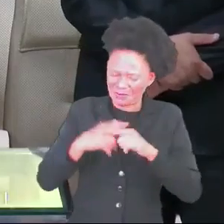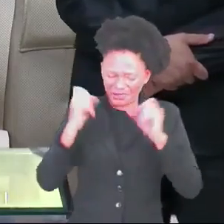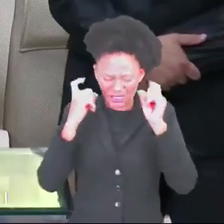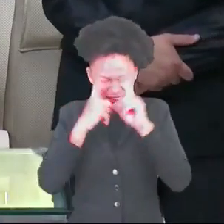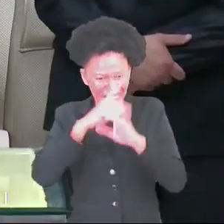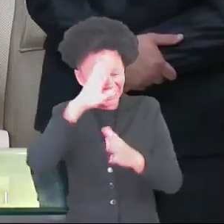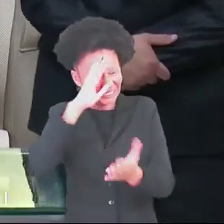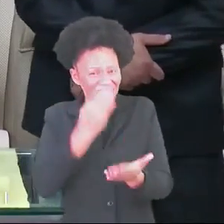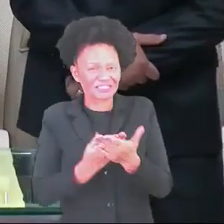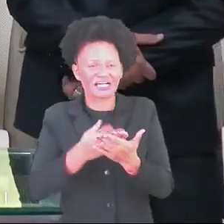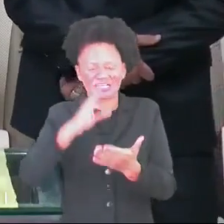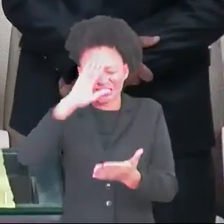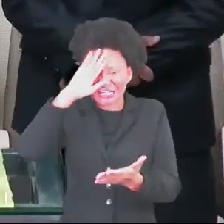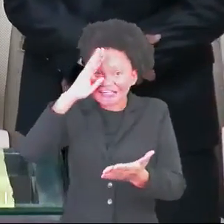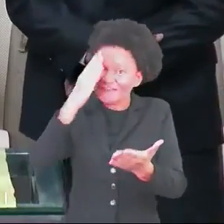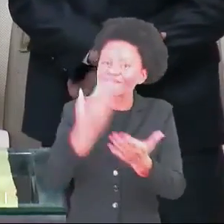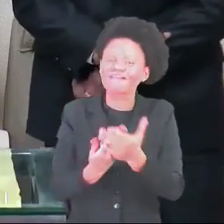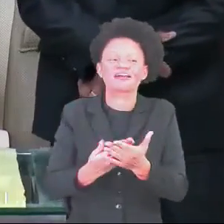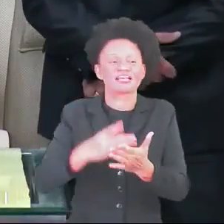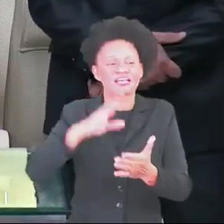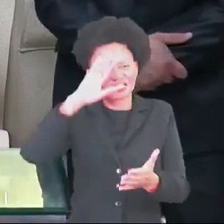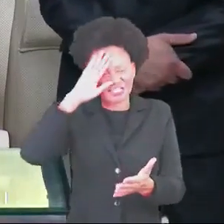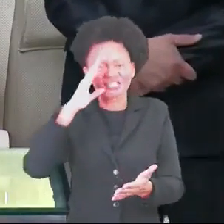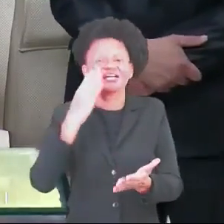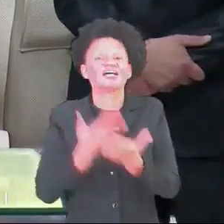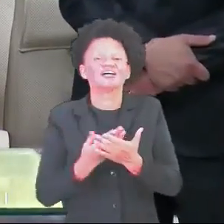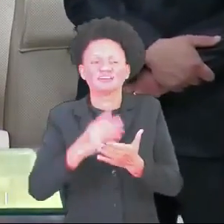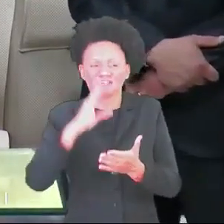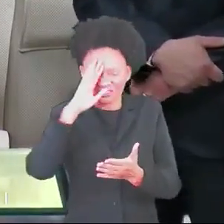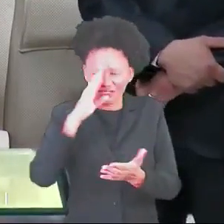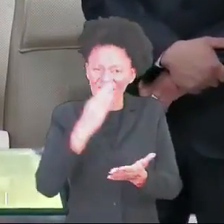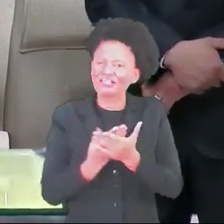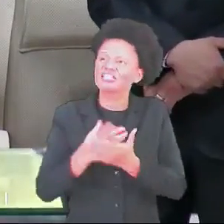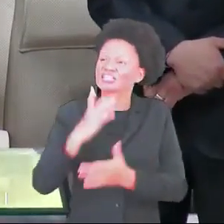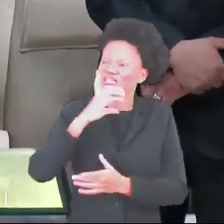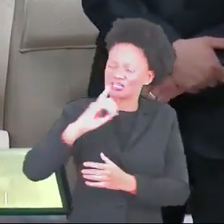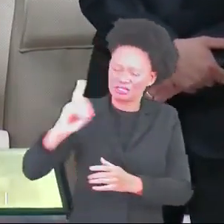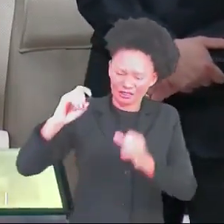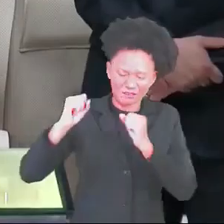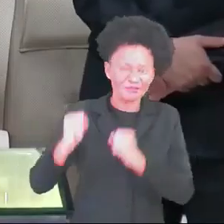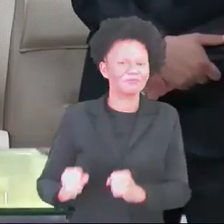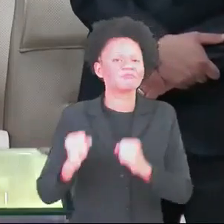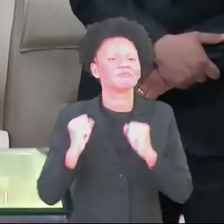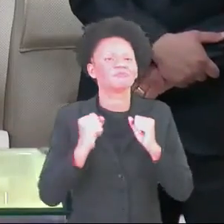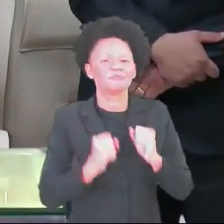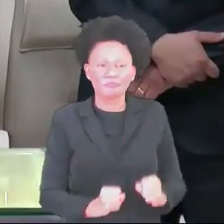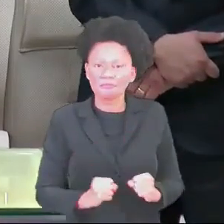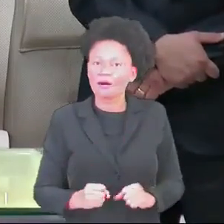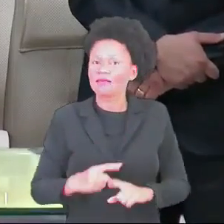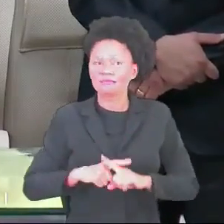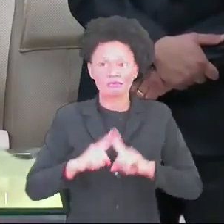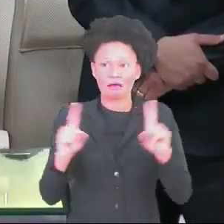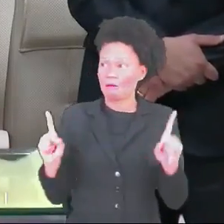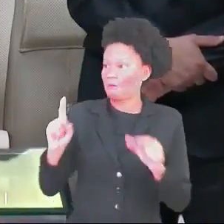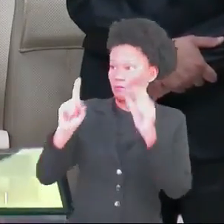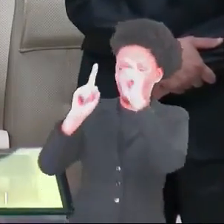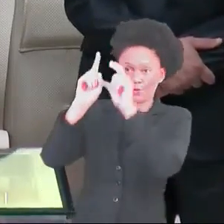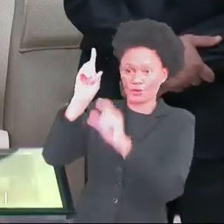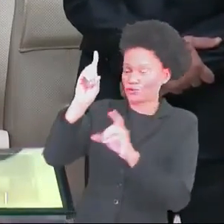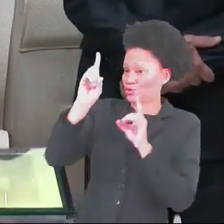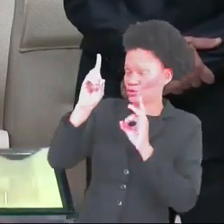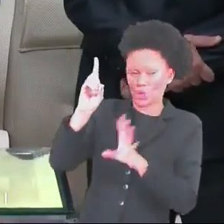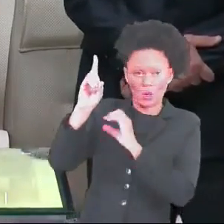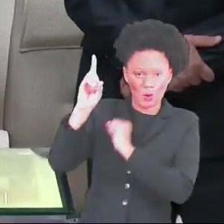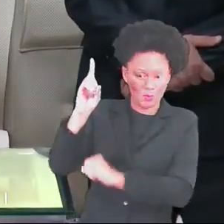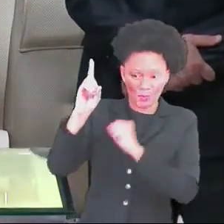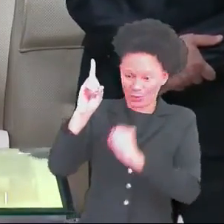crendo, creia, acredite, Deus é poderoso, mas não porque Ele é apenas poderoso